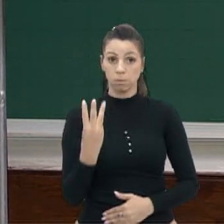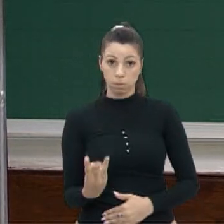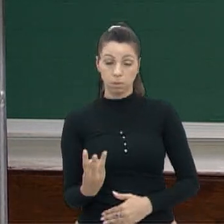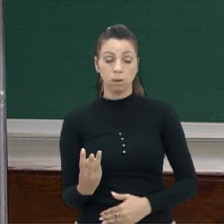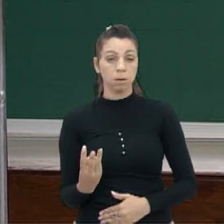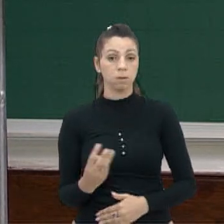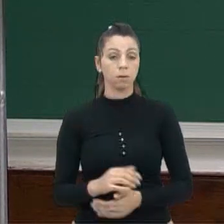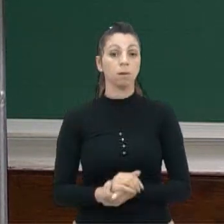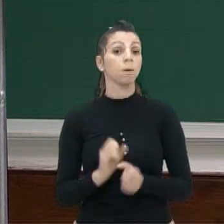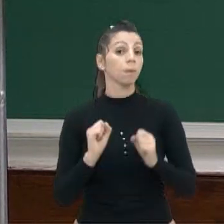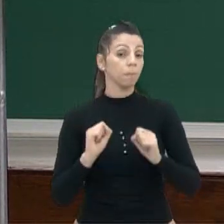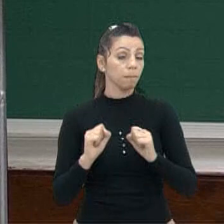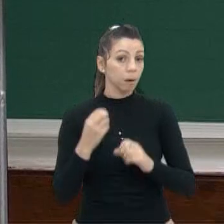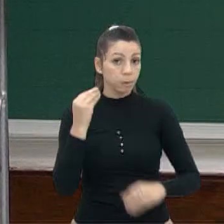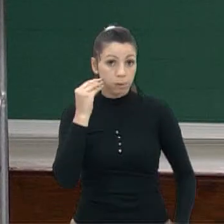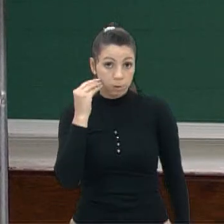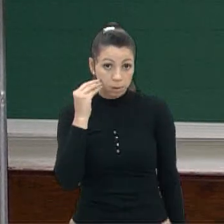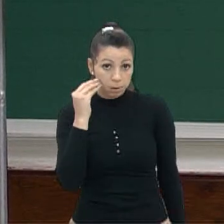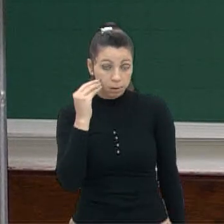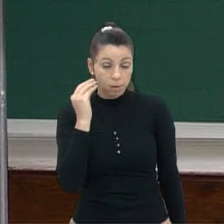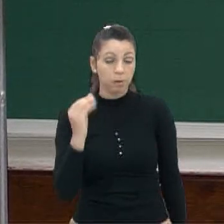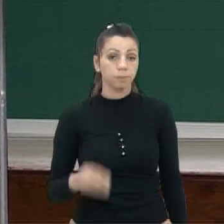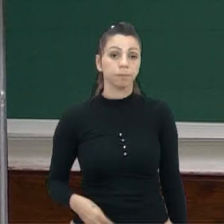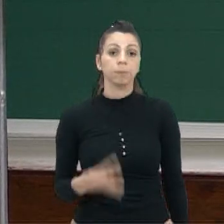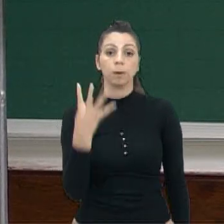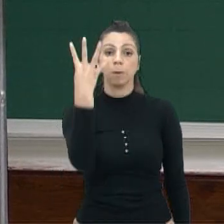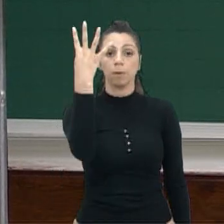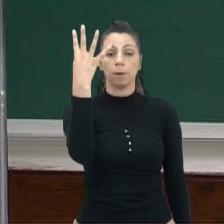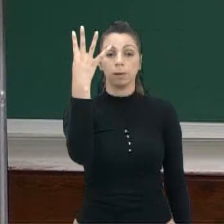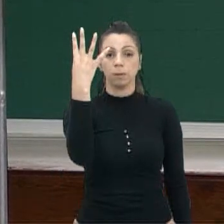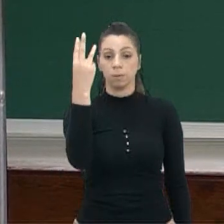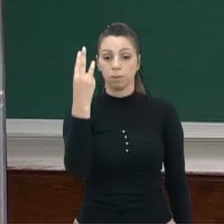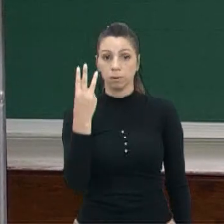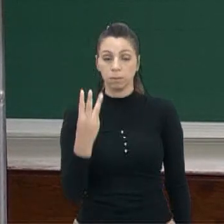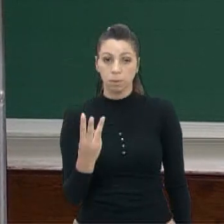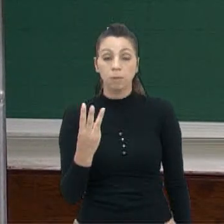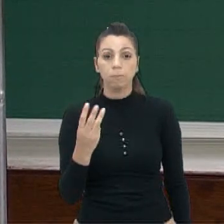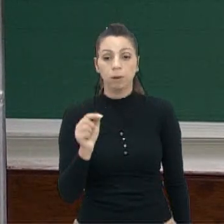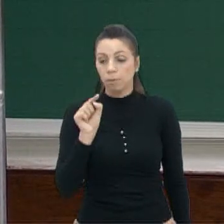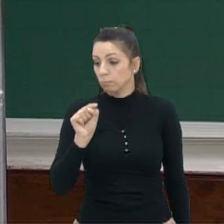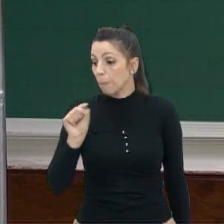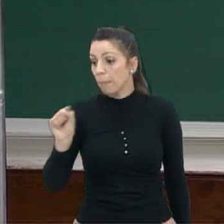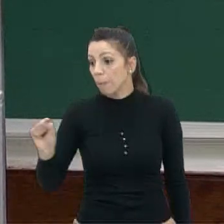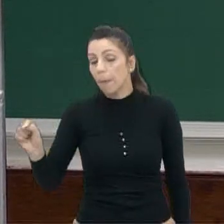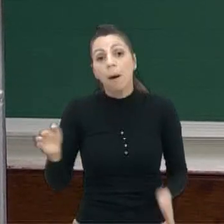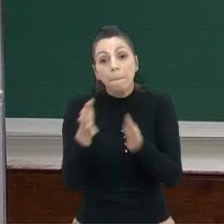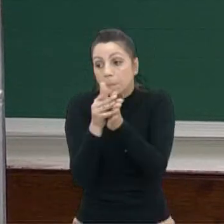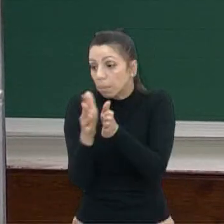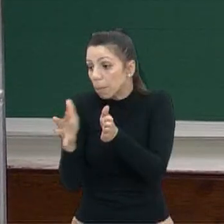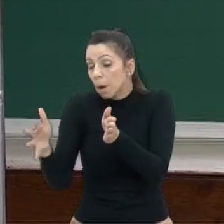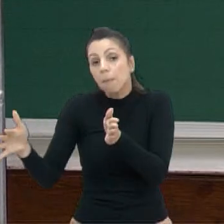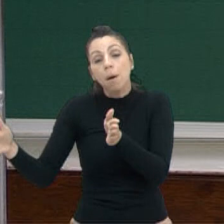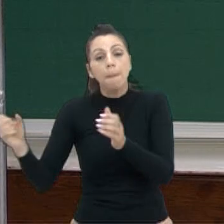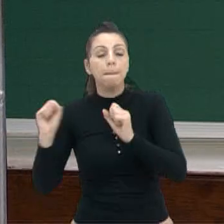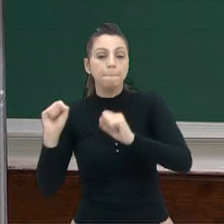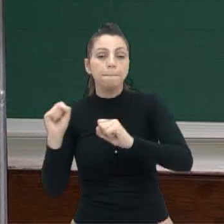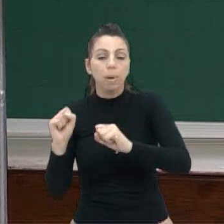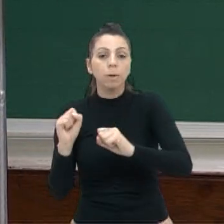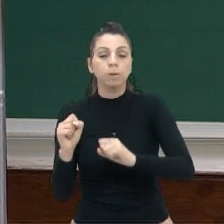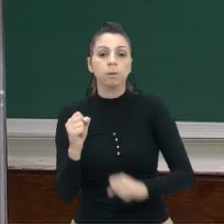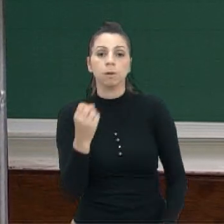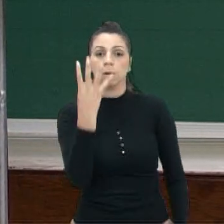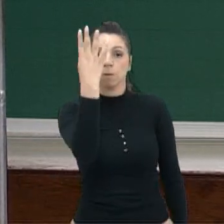e você pode testar depois como tarefa, o 4 terços vira uma dízima periódica. Tá? Então você pode deixar como fração mesmo, que está